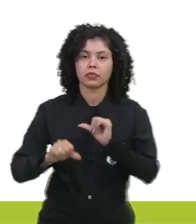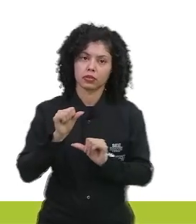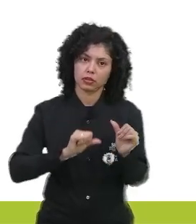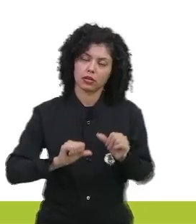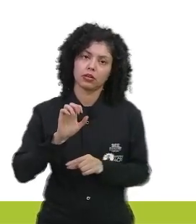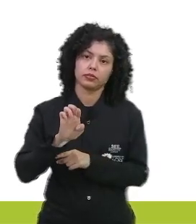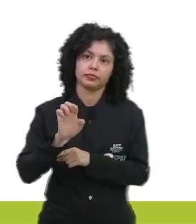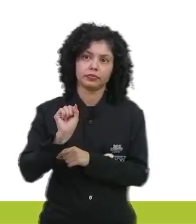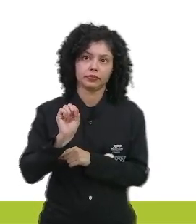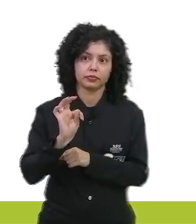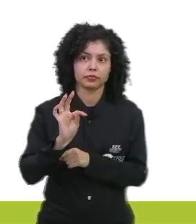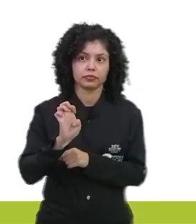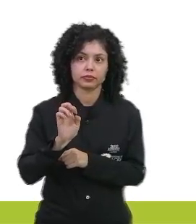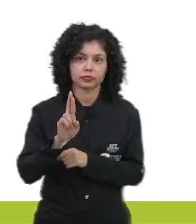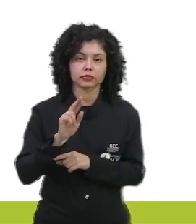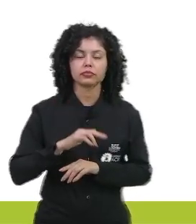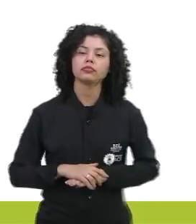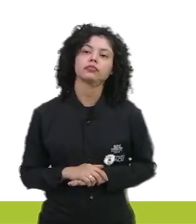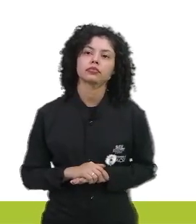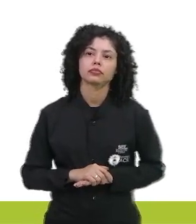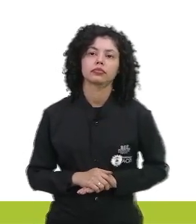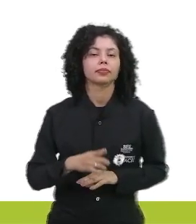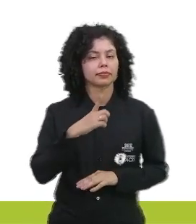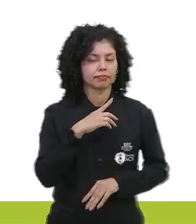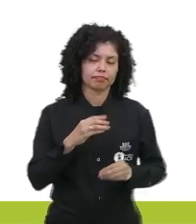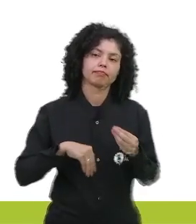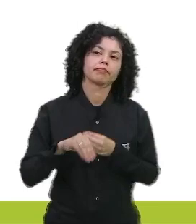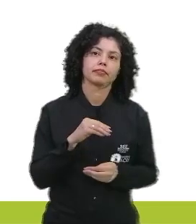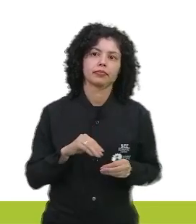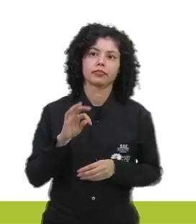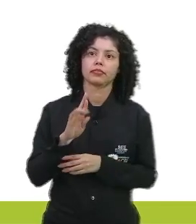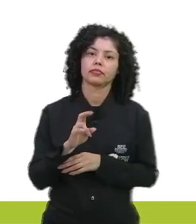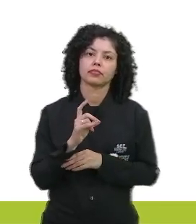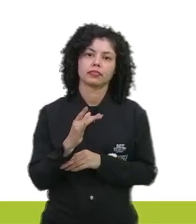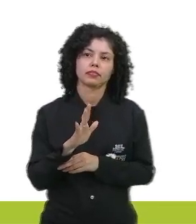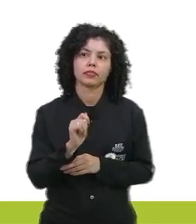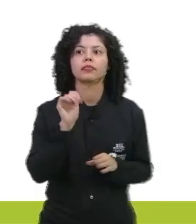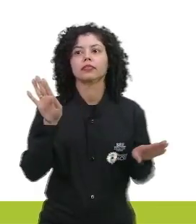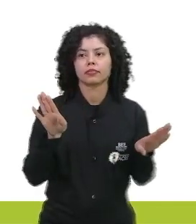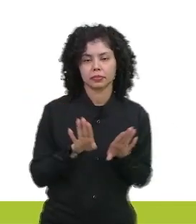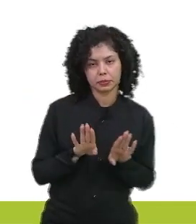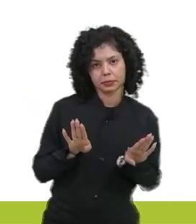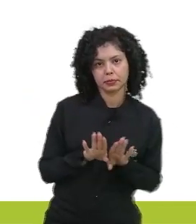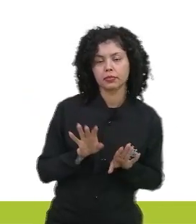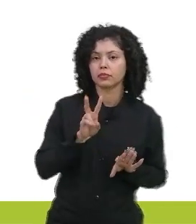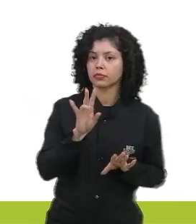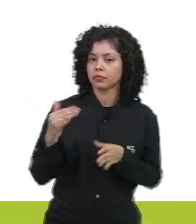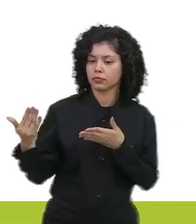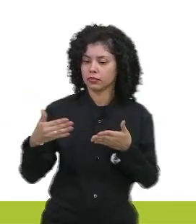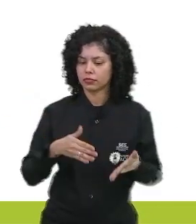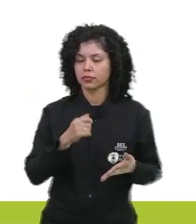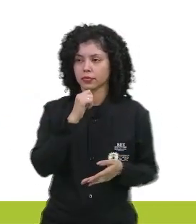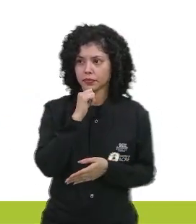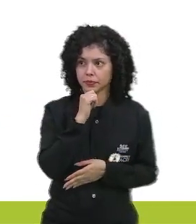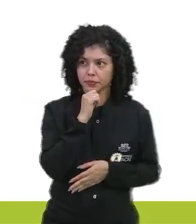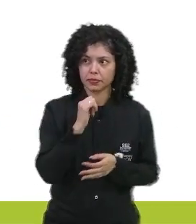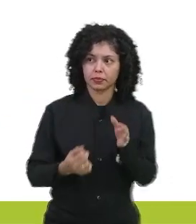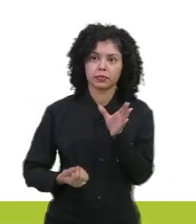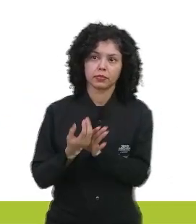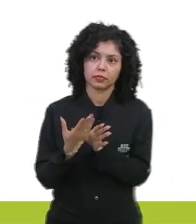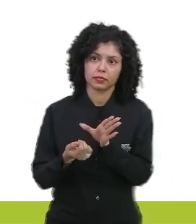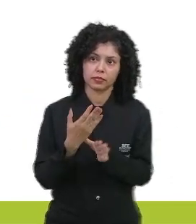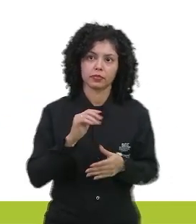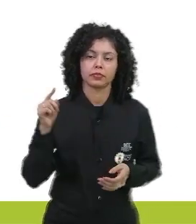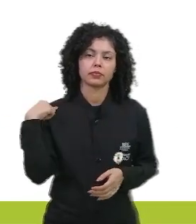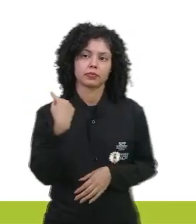converter em um éster. E aí eu tenho uma reação de esterificação, que também vai chegar bem aqui na produção